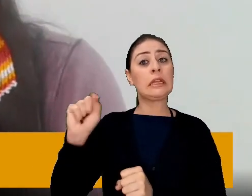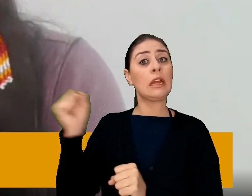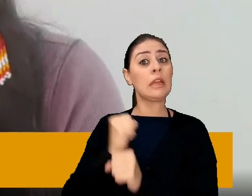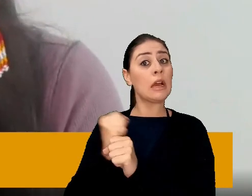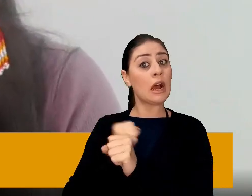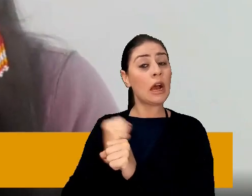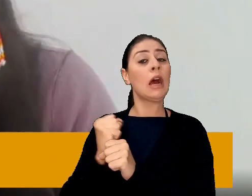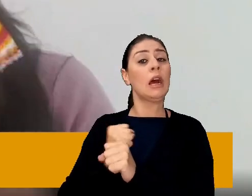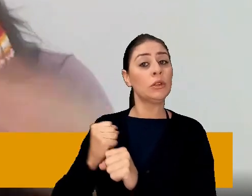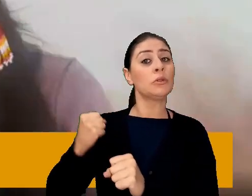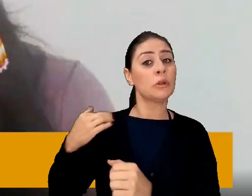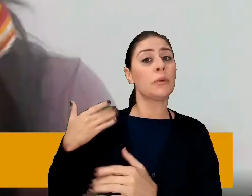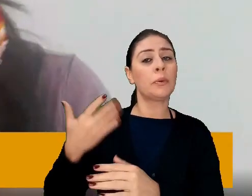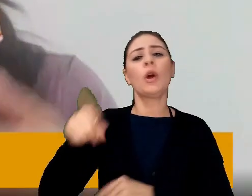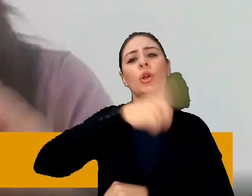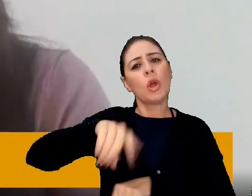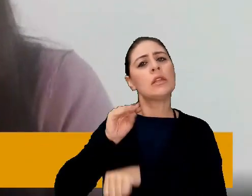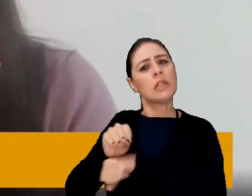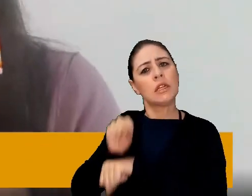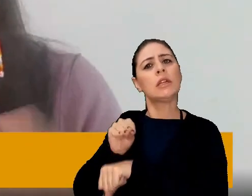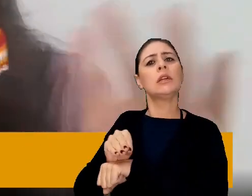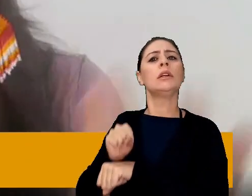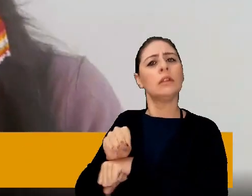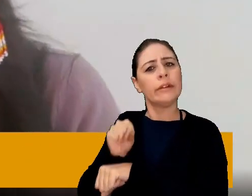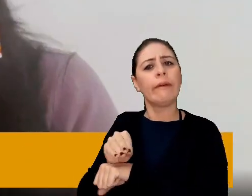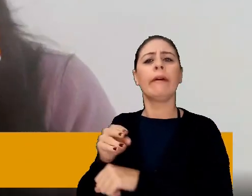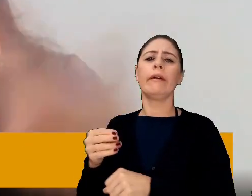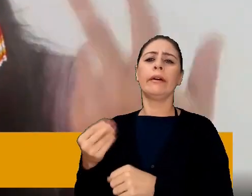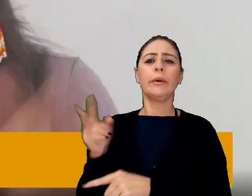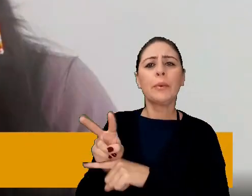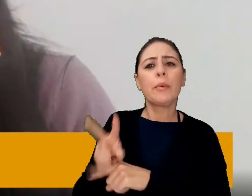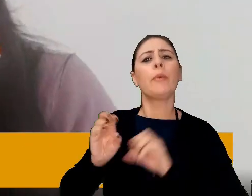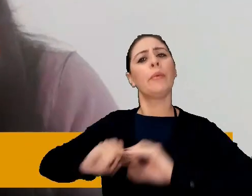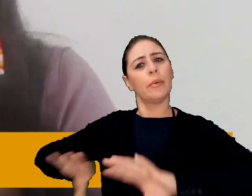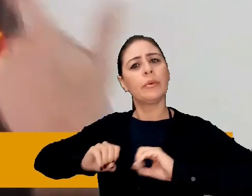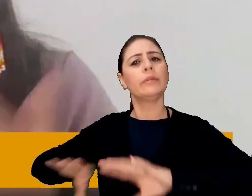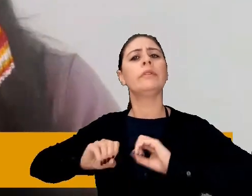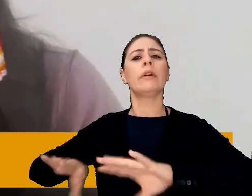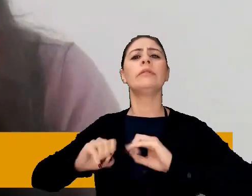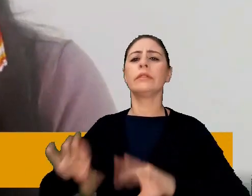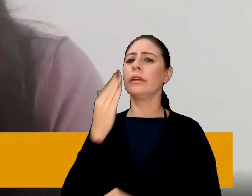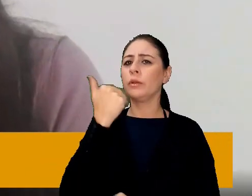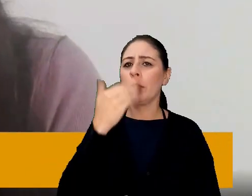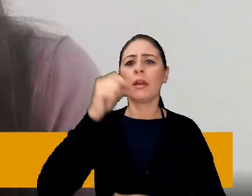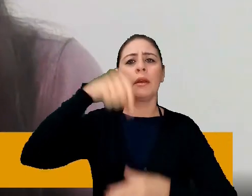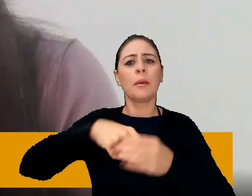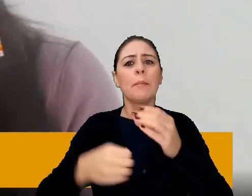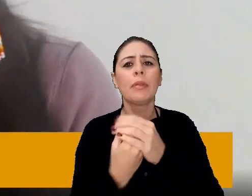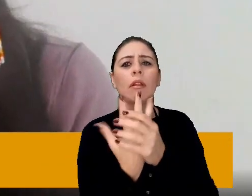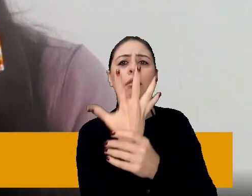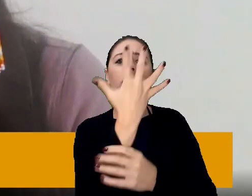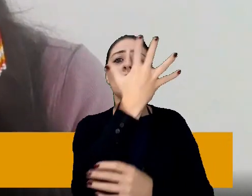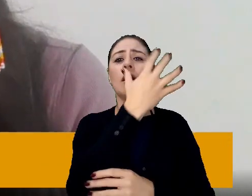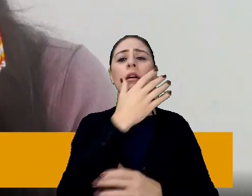tinha se passado da gente curando as chagas, ensinando eles a caminhar, ensinando eles a se alimentar, ensinando eles a plantar. E